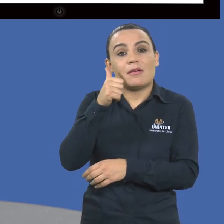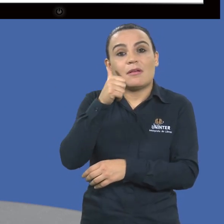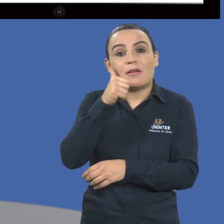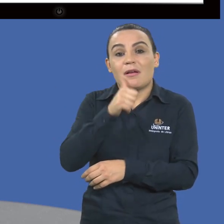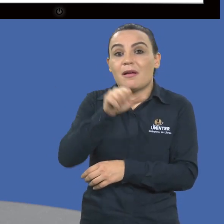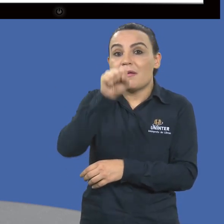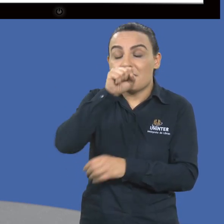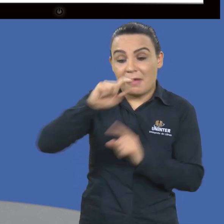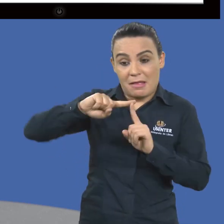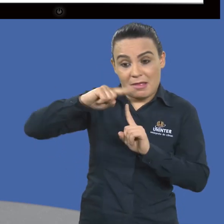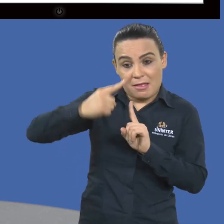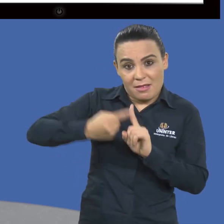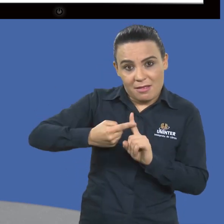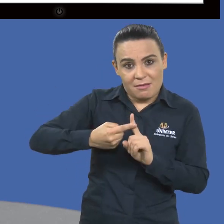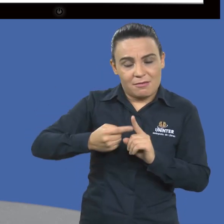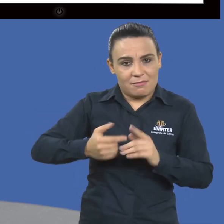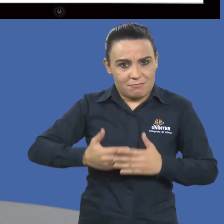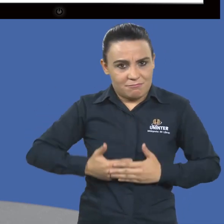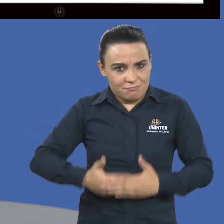Down,